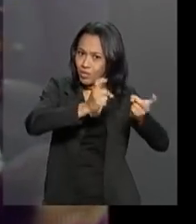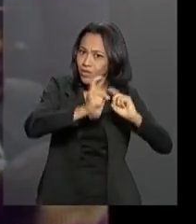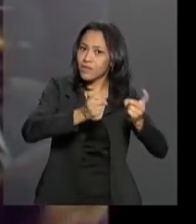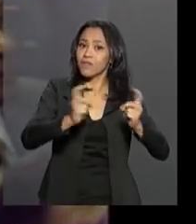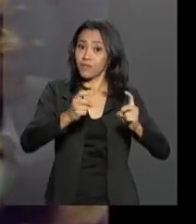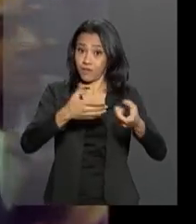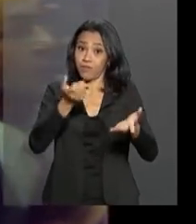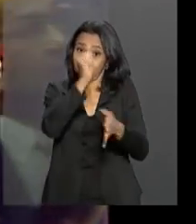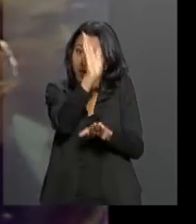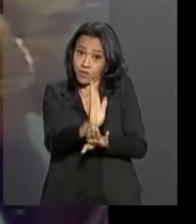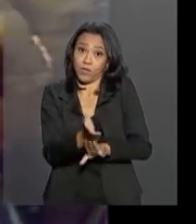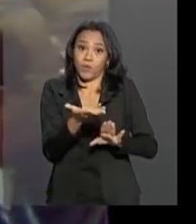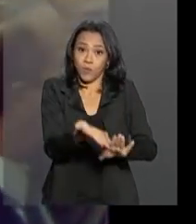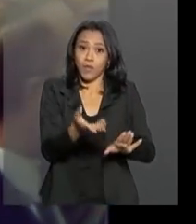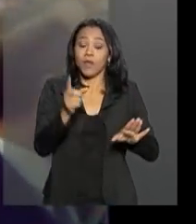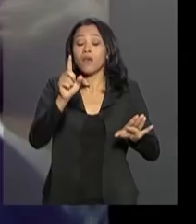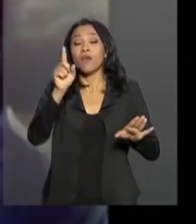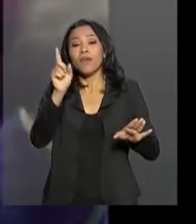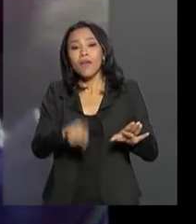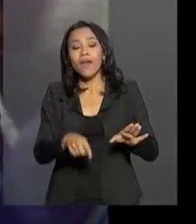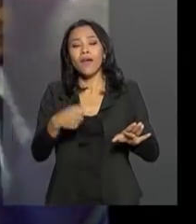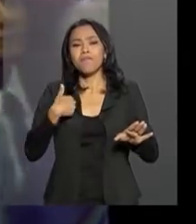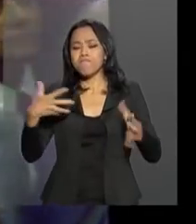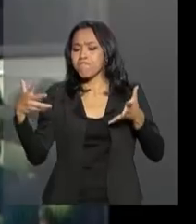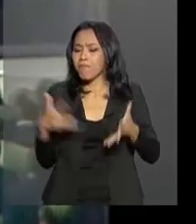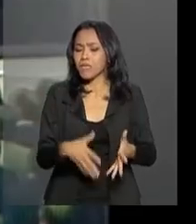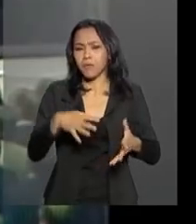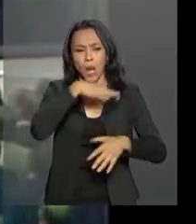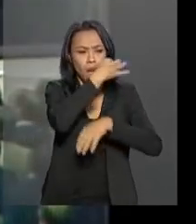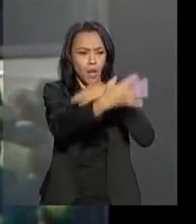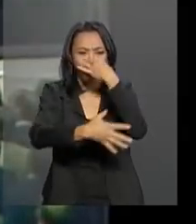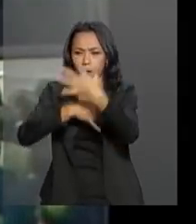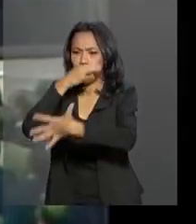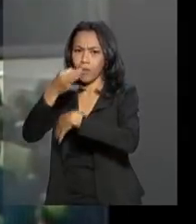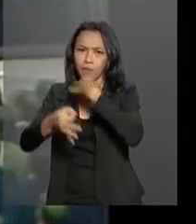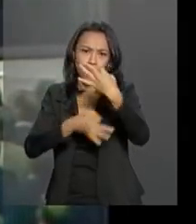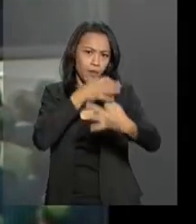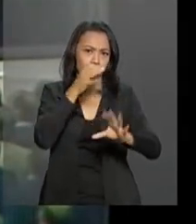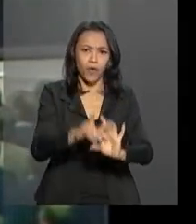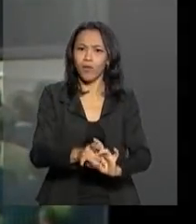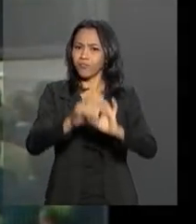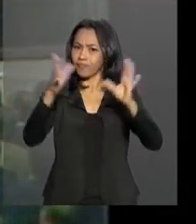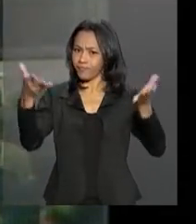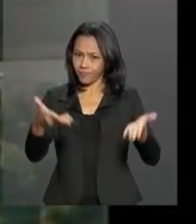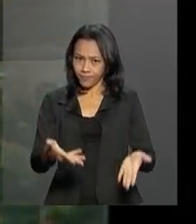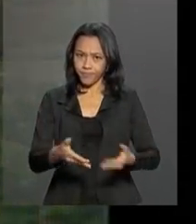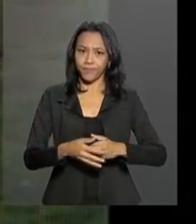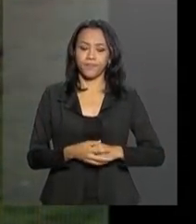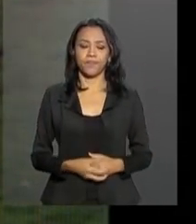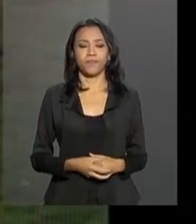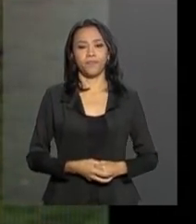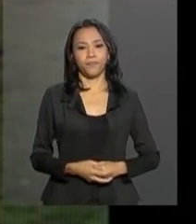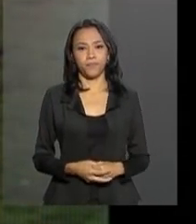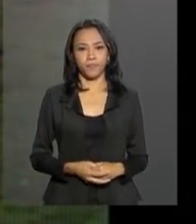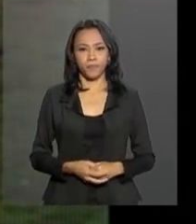seria extremamente, como foi, extremamente participativo, extremamente democrático.